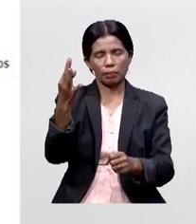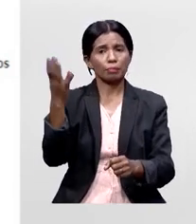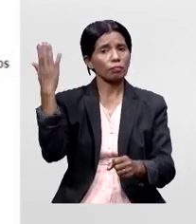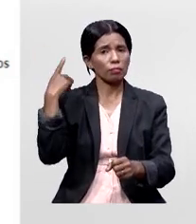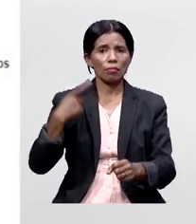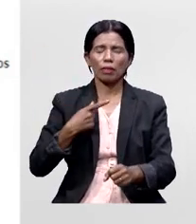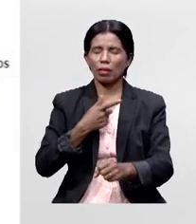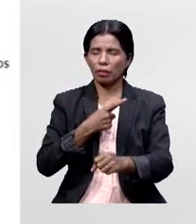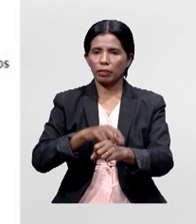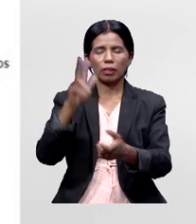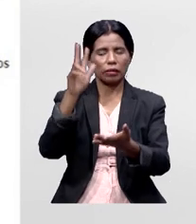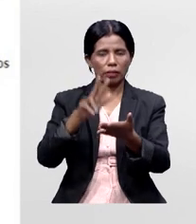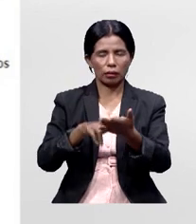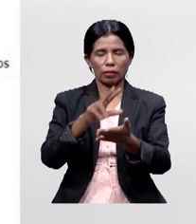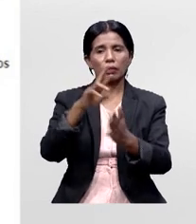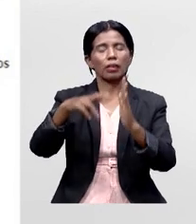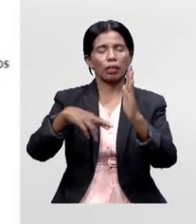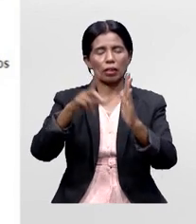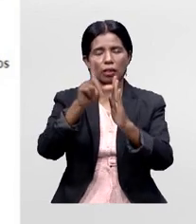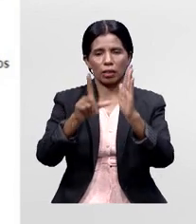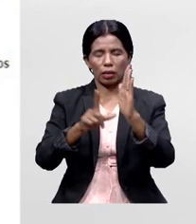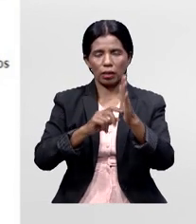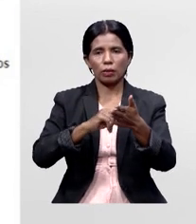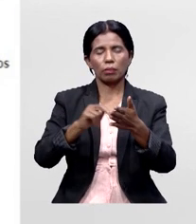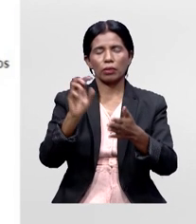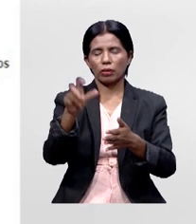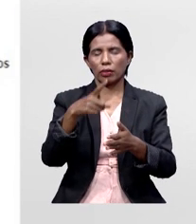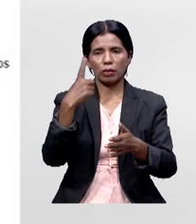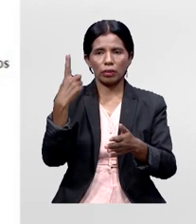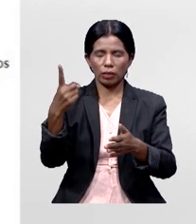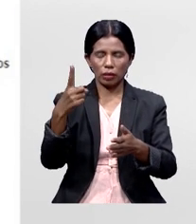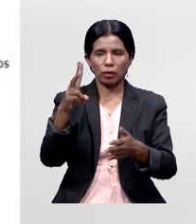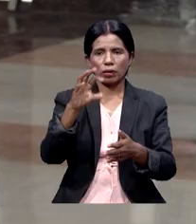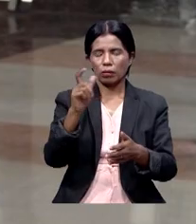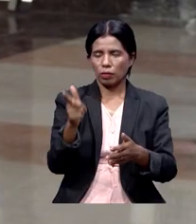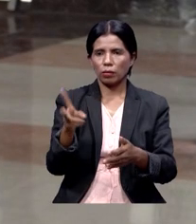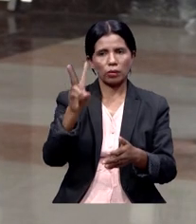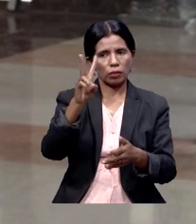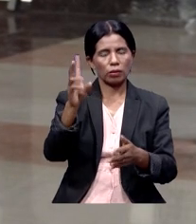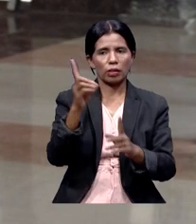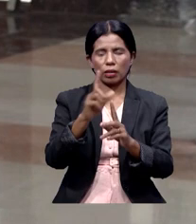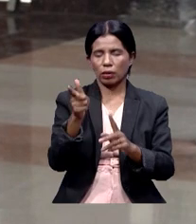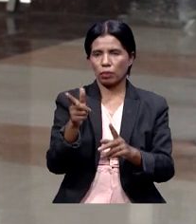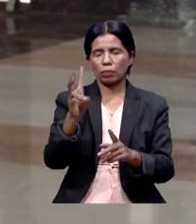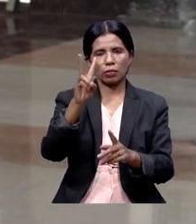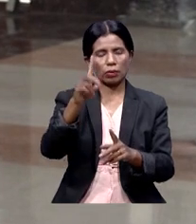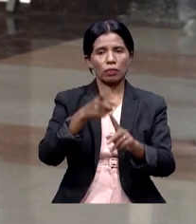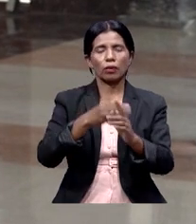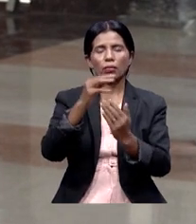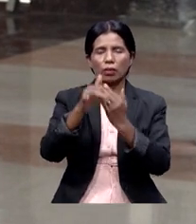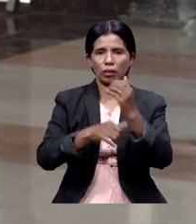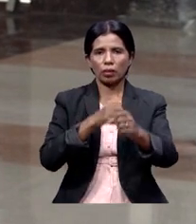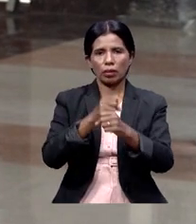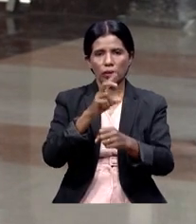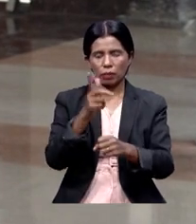Parlamento Nacional aprovou na resolução número Sanulo Recin para rinho rua Recin Rua, Lauren Sanulo Recin Rua, fula em maio, tina rinho rua